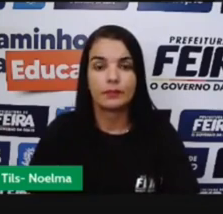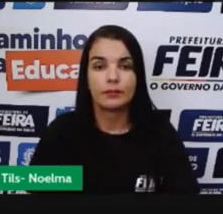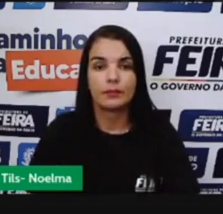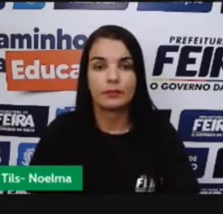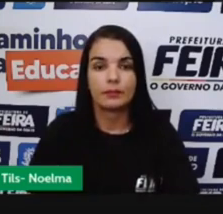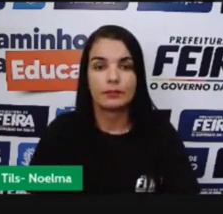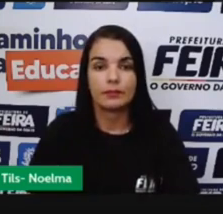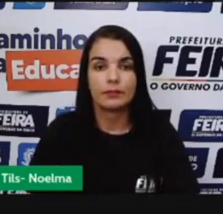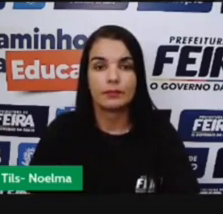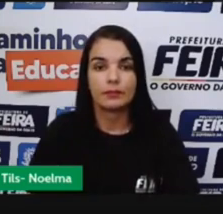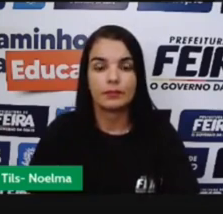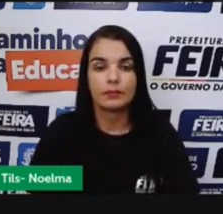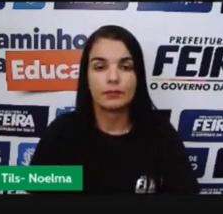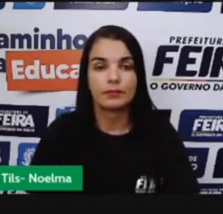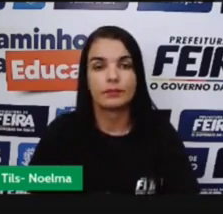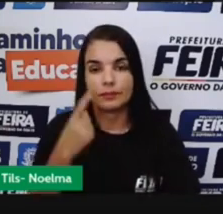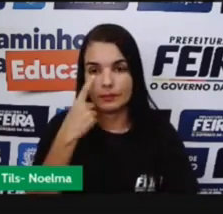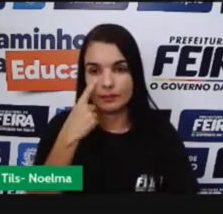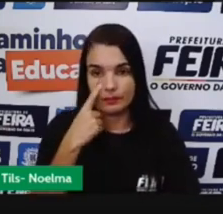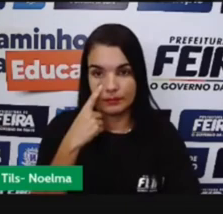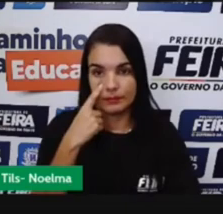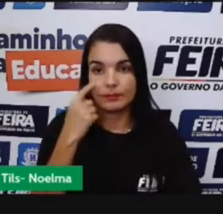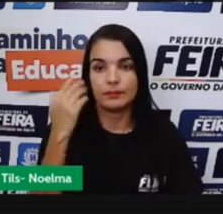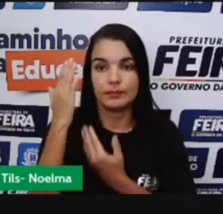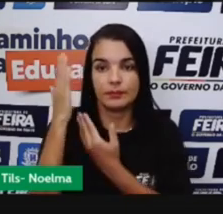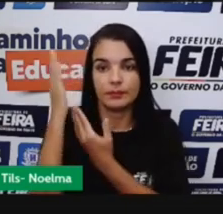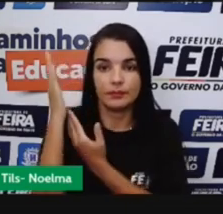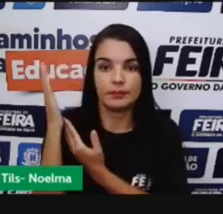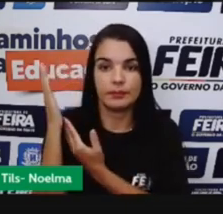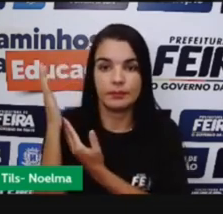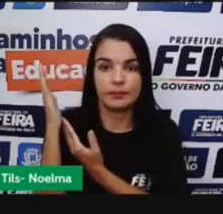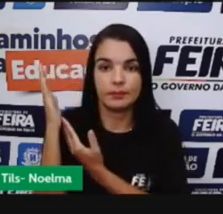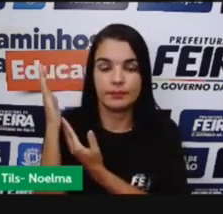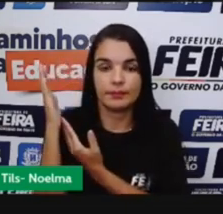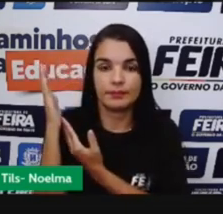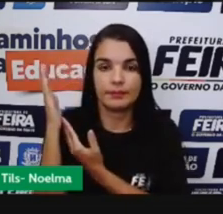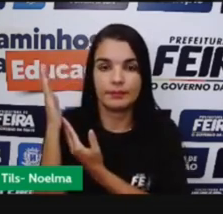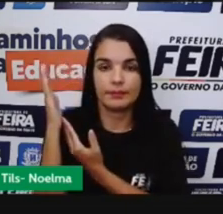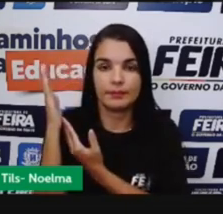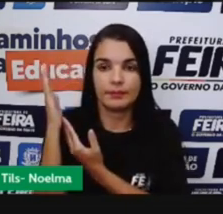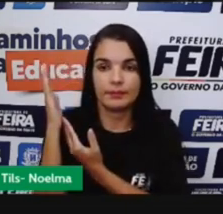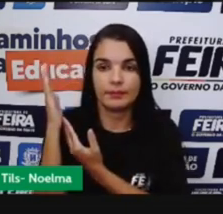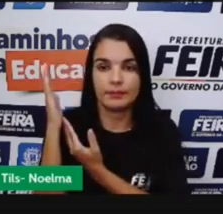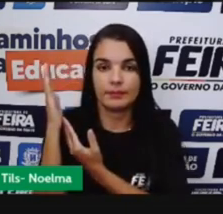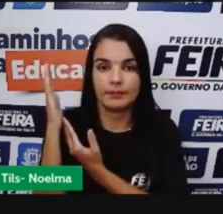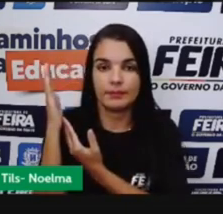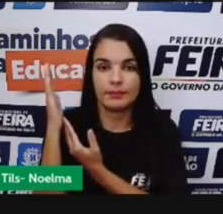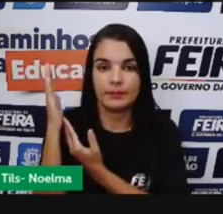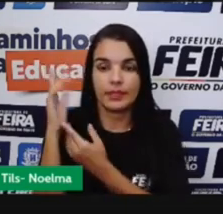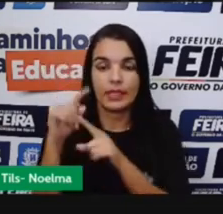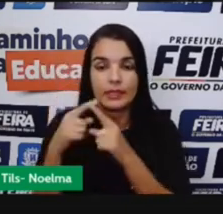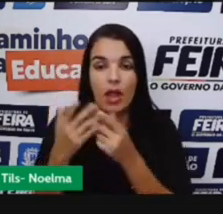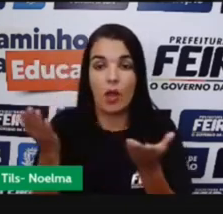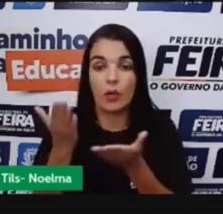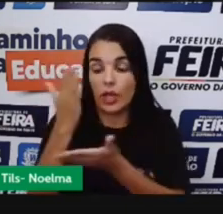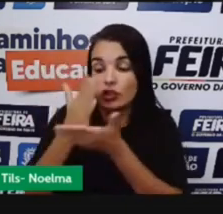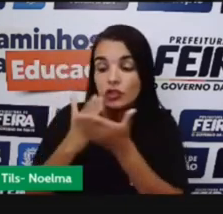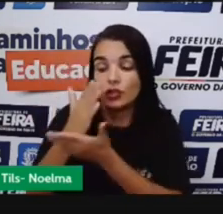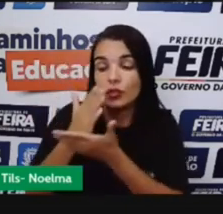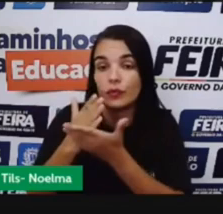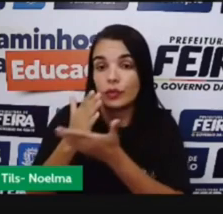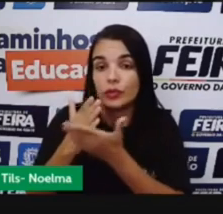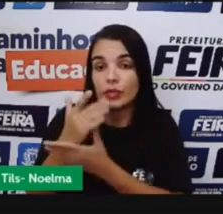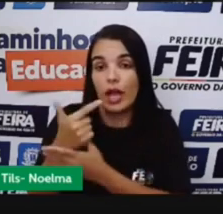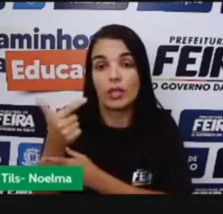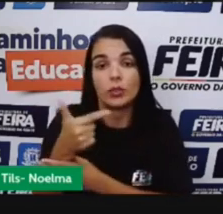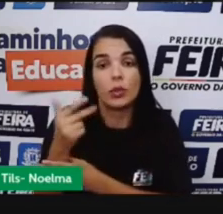a 24 cartinhas. E aí nós vamos pegar 24 cartinhas e dividir para os